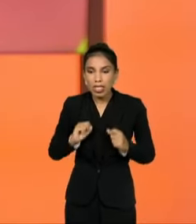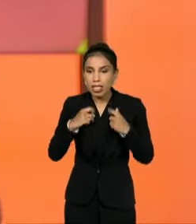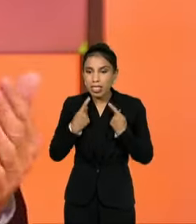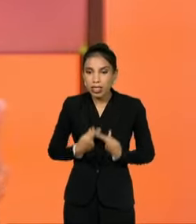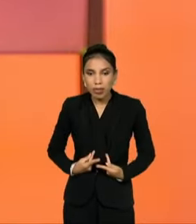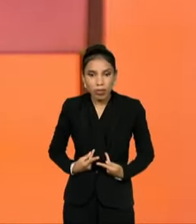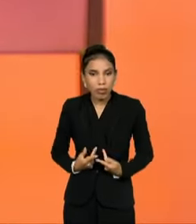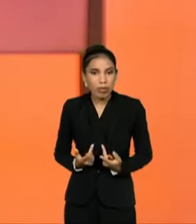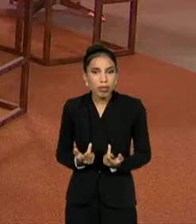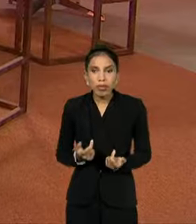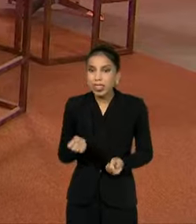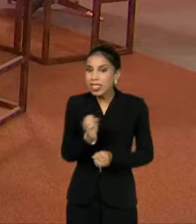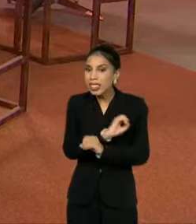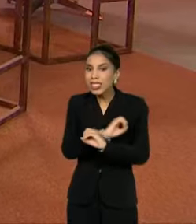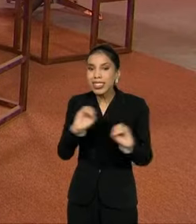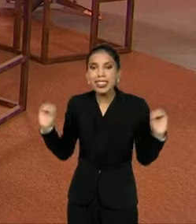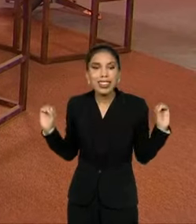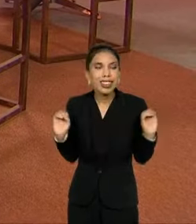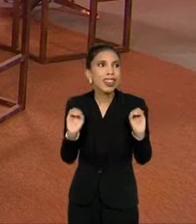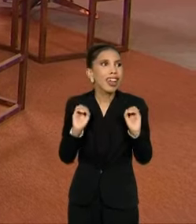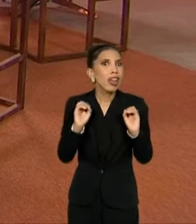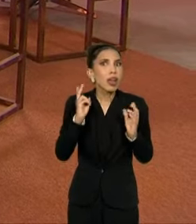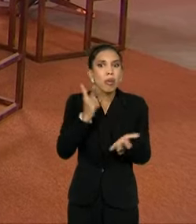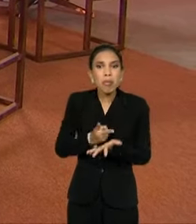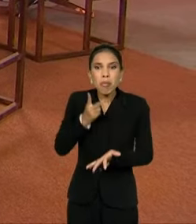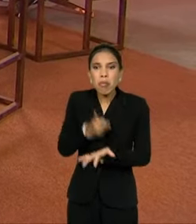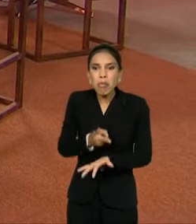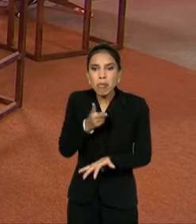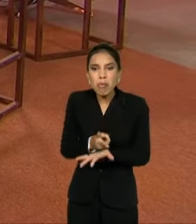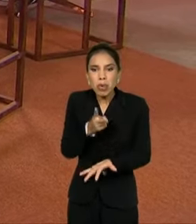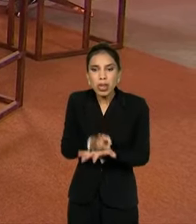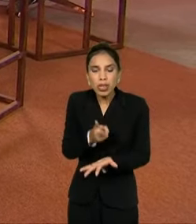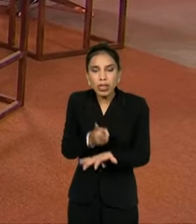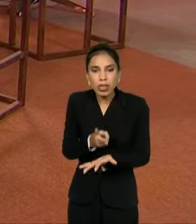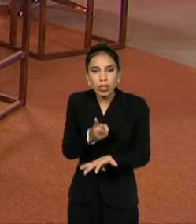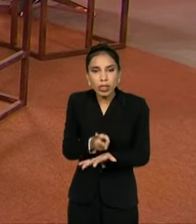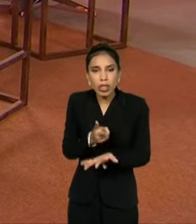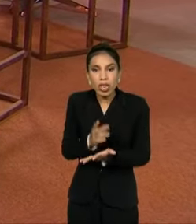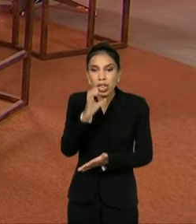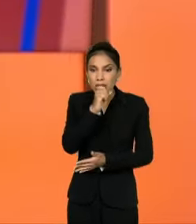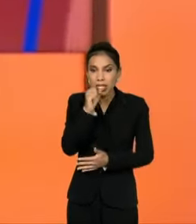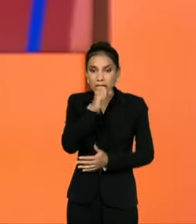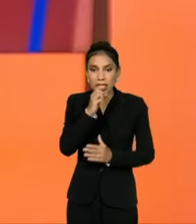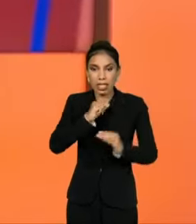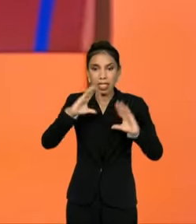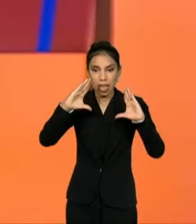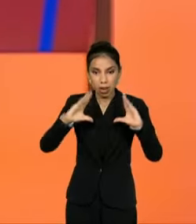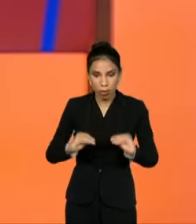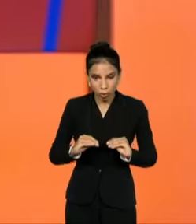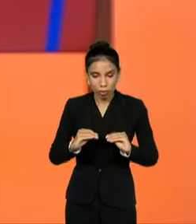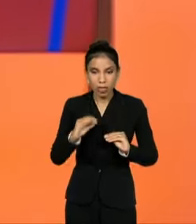isso vai... Ninguém é feito o tempo inteiro da mesma coisa, né? Então, no sábado à noite, eu estava meio...